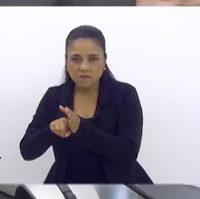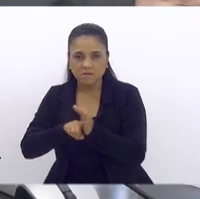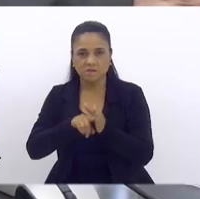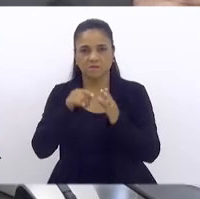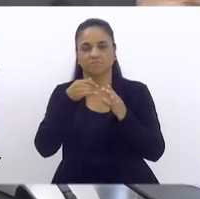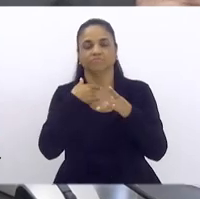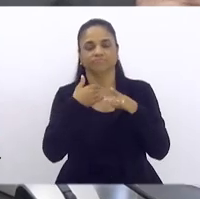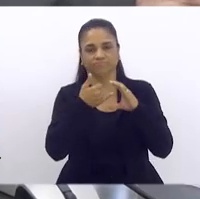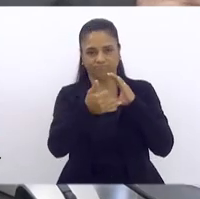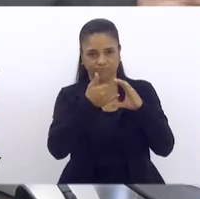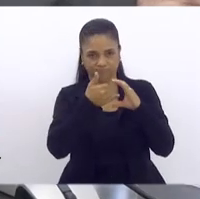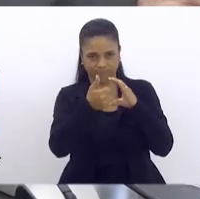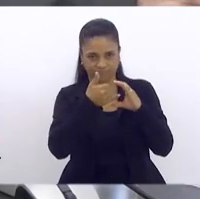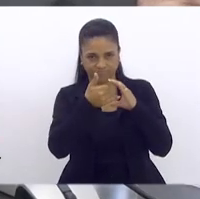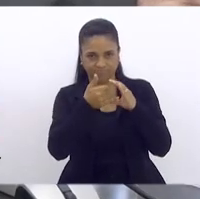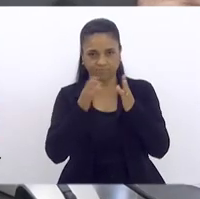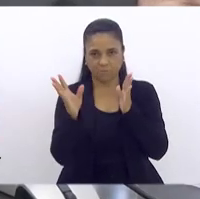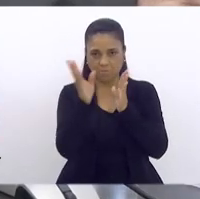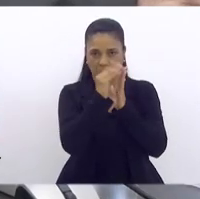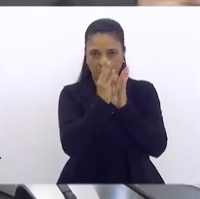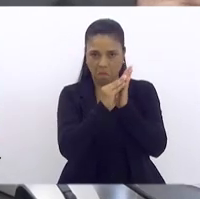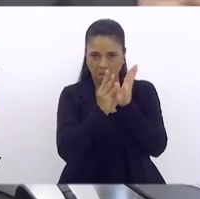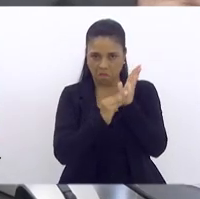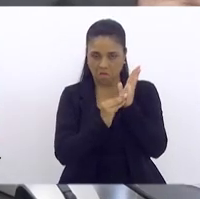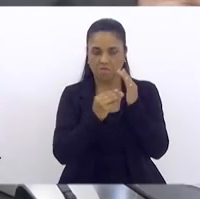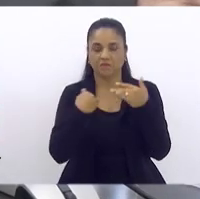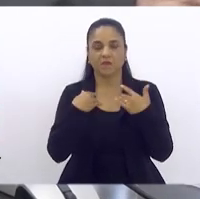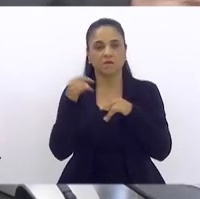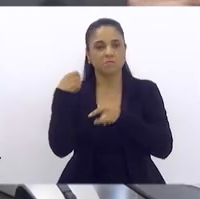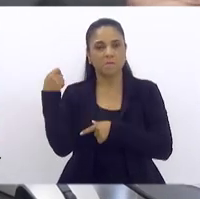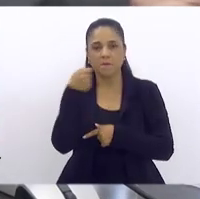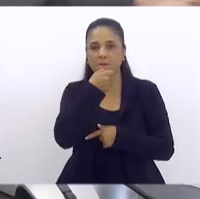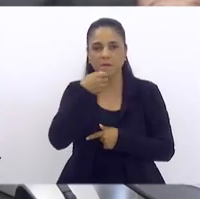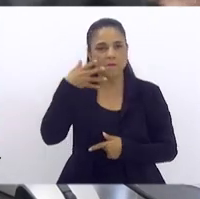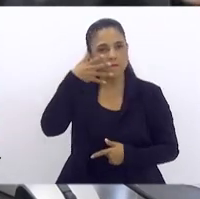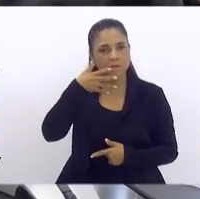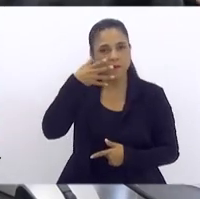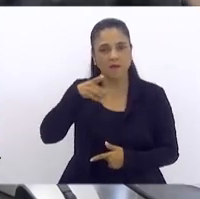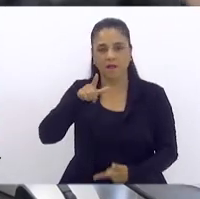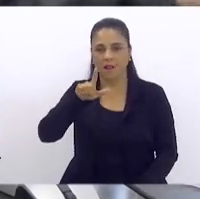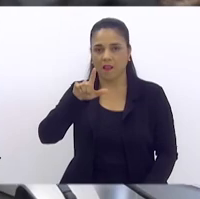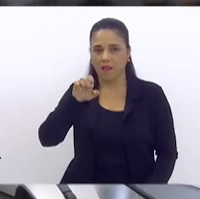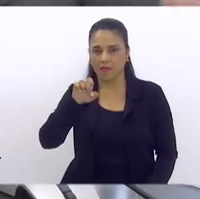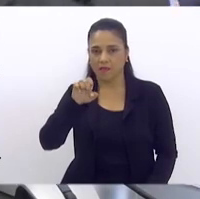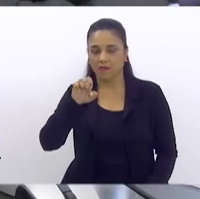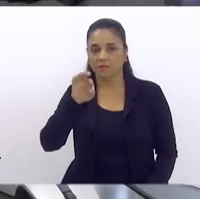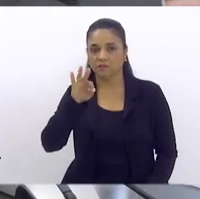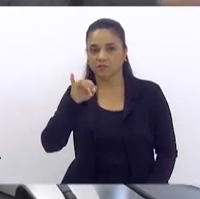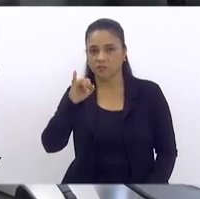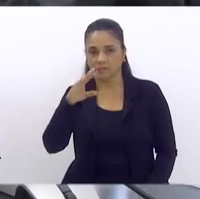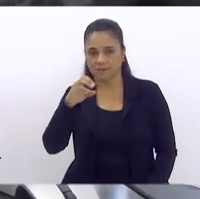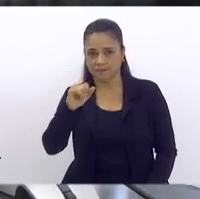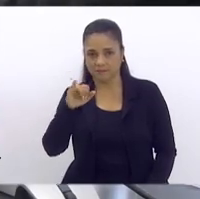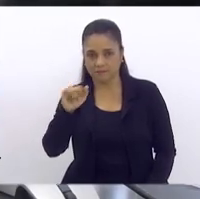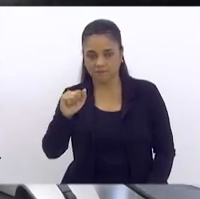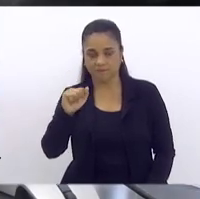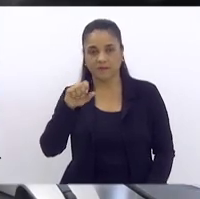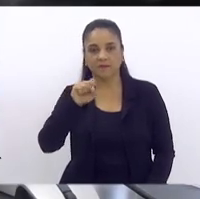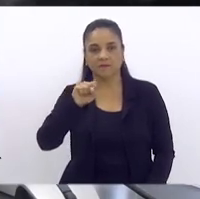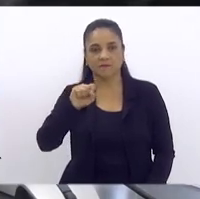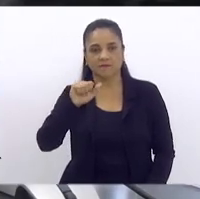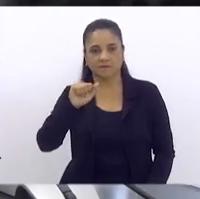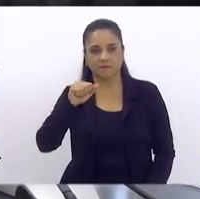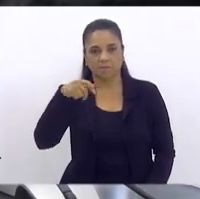Então, dando início aqui aos nossos trabalhos, eu vou passar a palavra à doutora Letícia Sabatini e, em